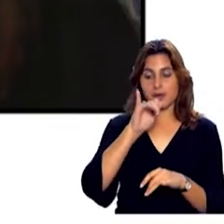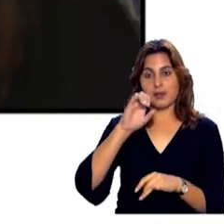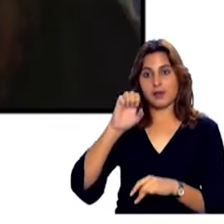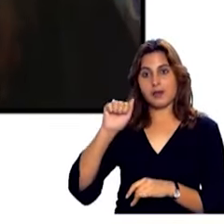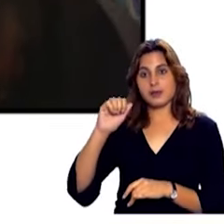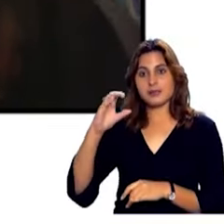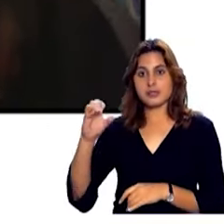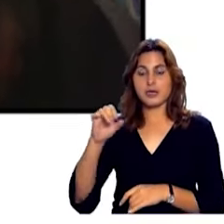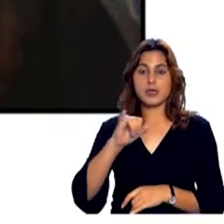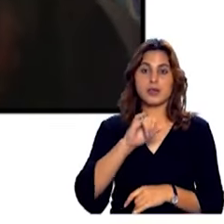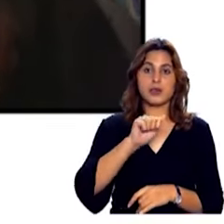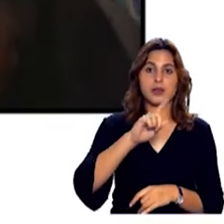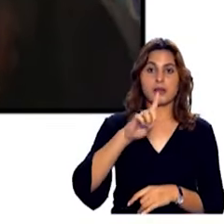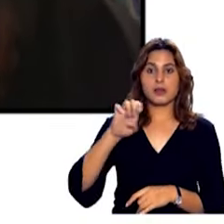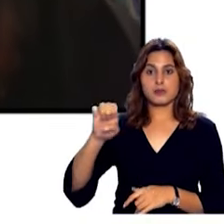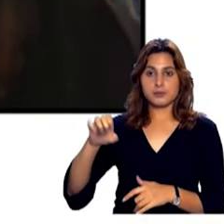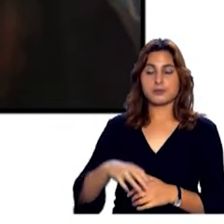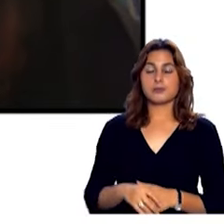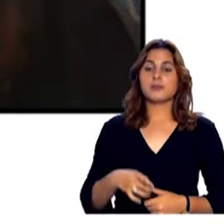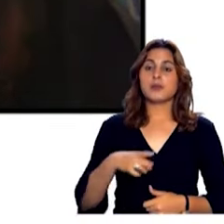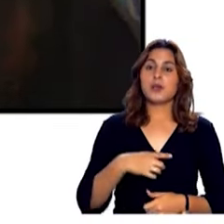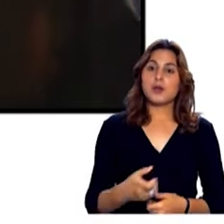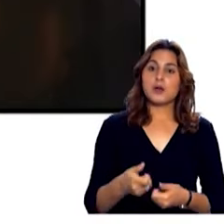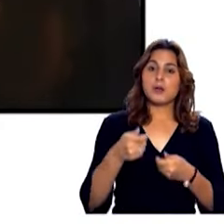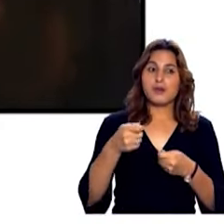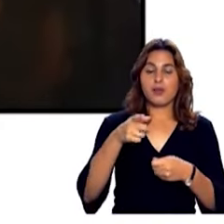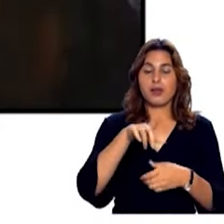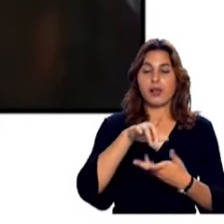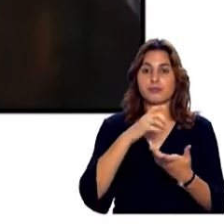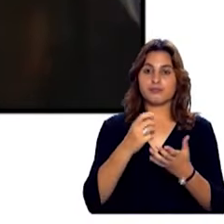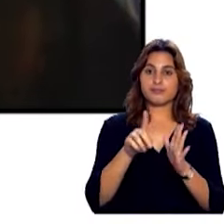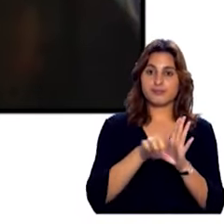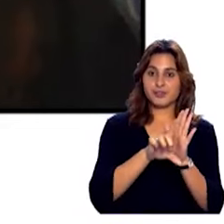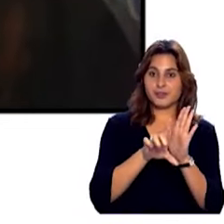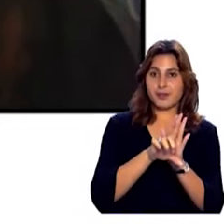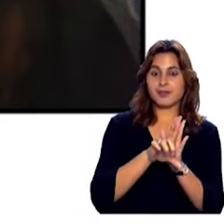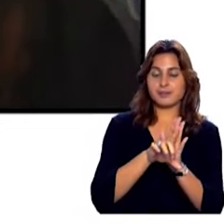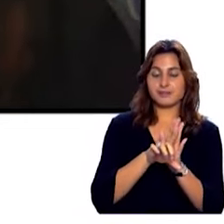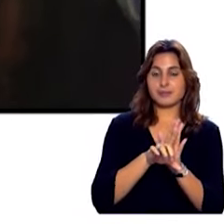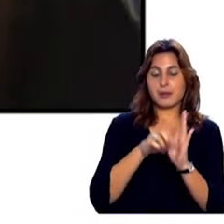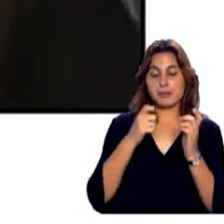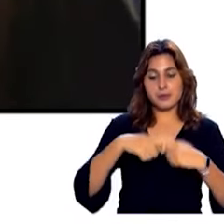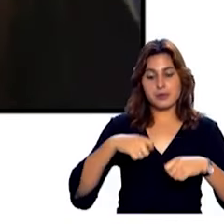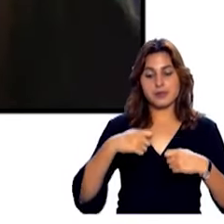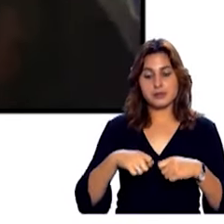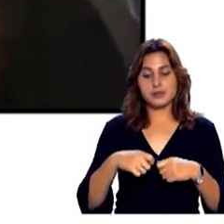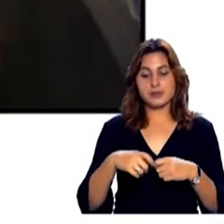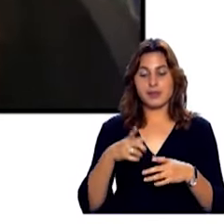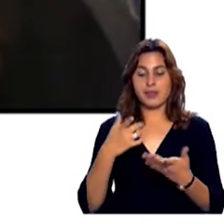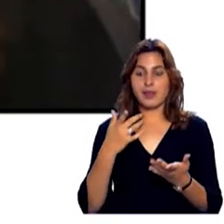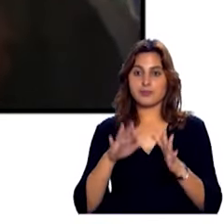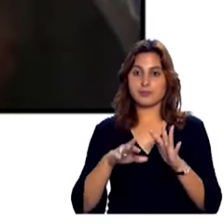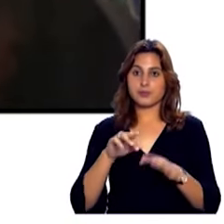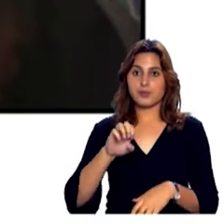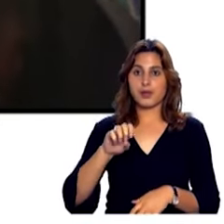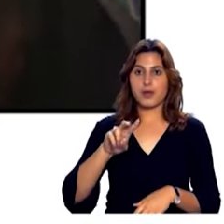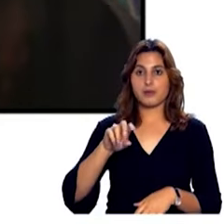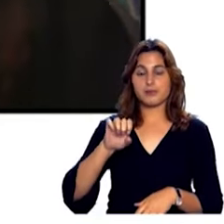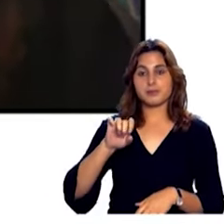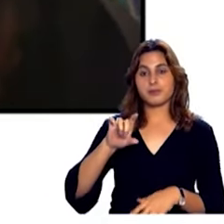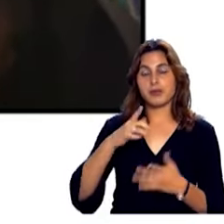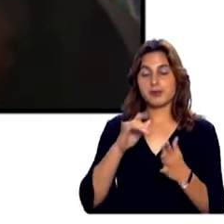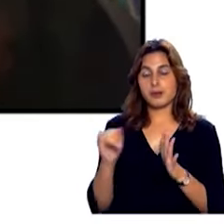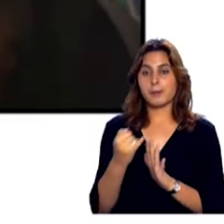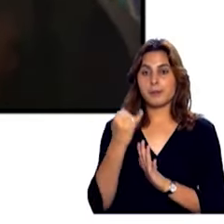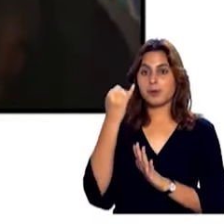cabimento de reclamação por força de lei é inexorável e não será para o caso da relevância porque o projeto assim não prevê